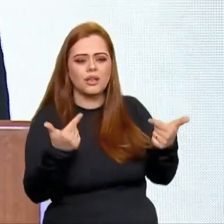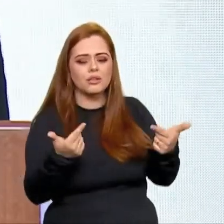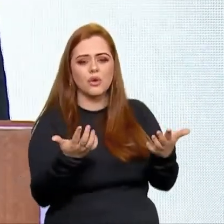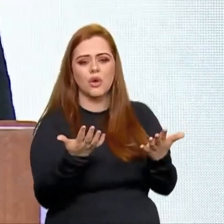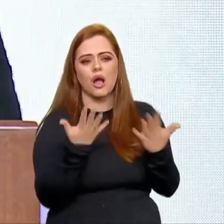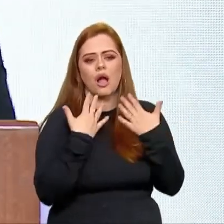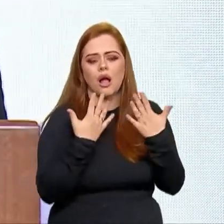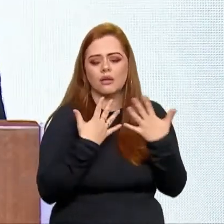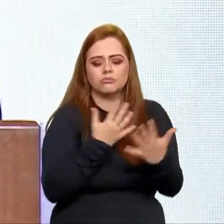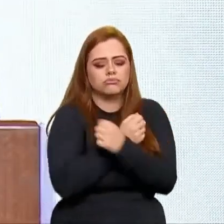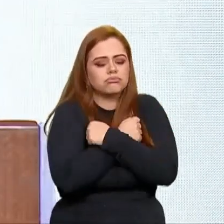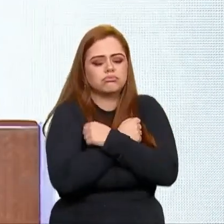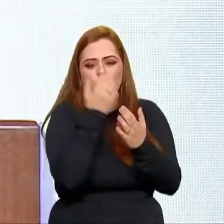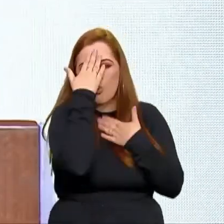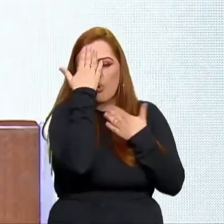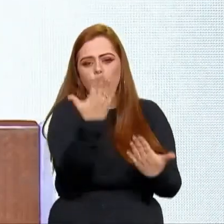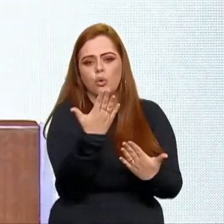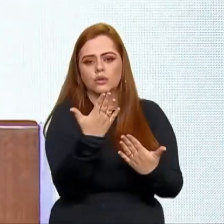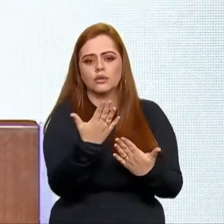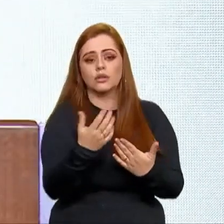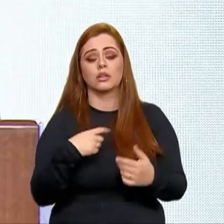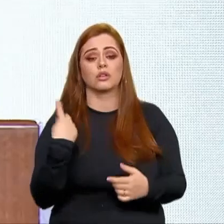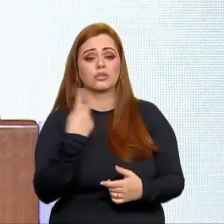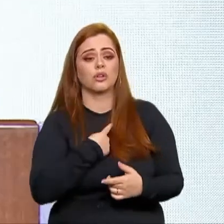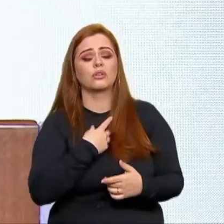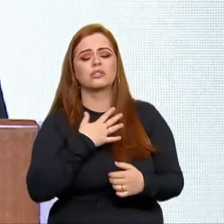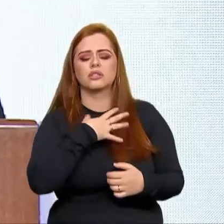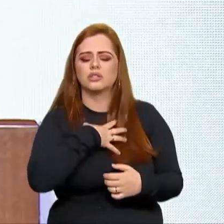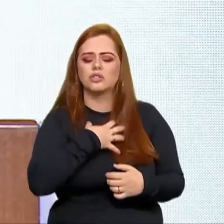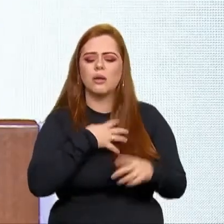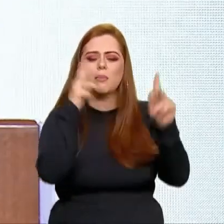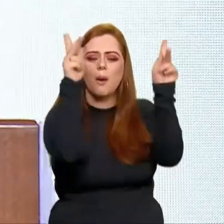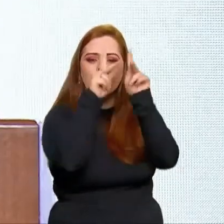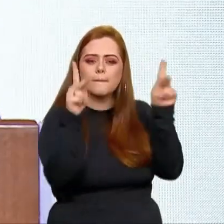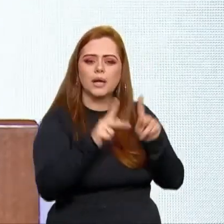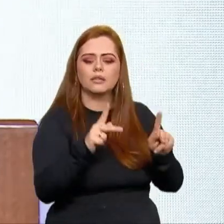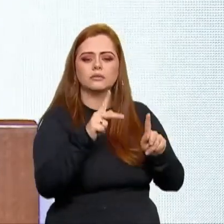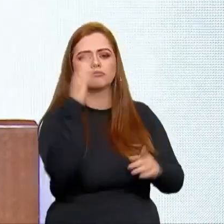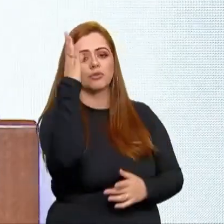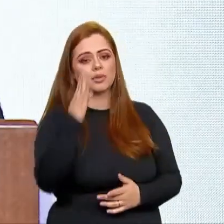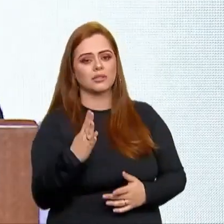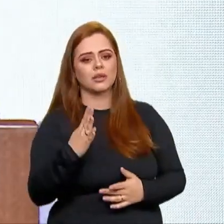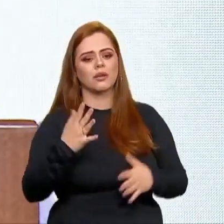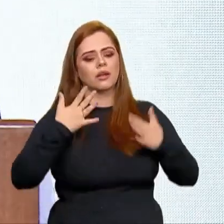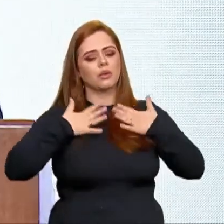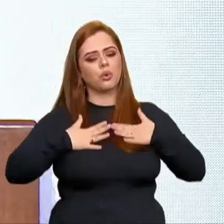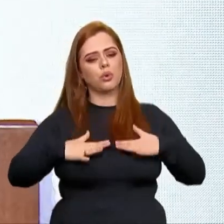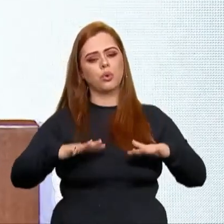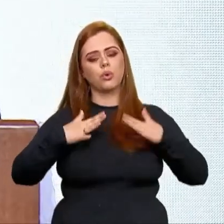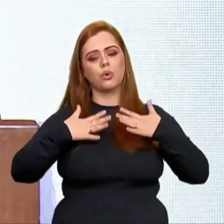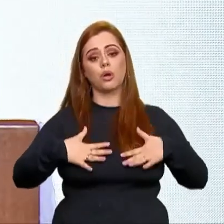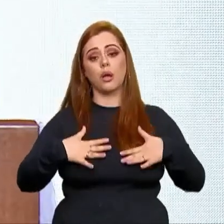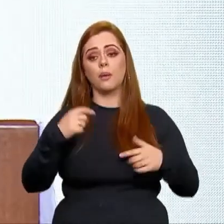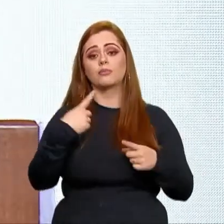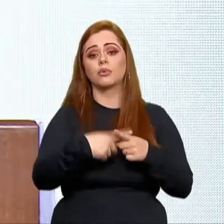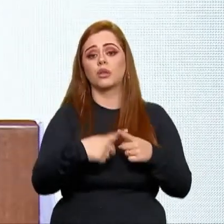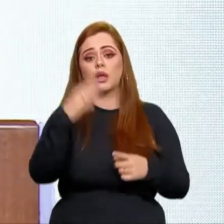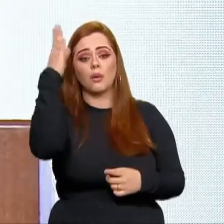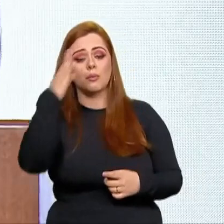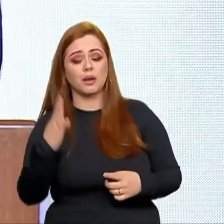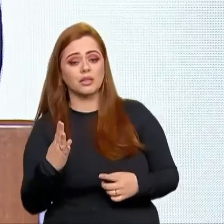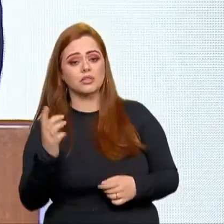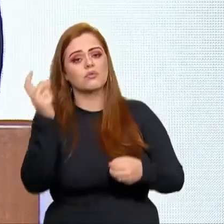gratidão. Sentimos um perfume de paz no ar do Brasil. Era de alívio. O Brasil voltava a acreditar e a